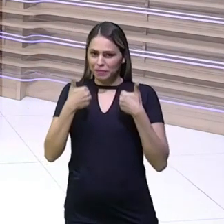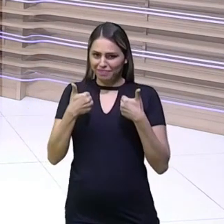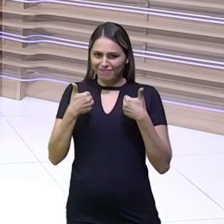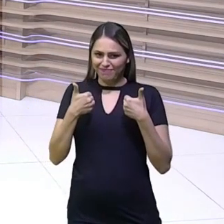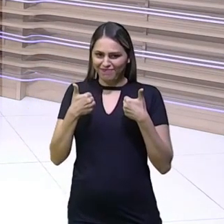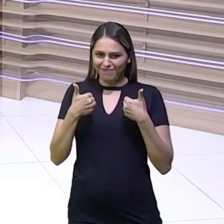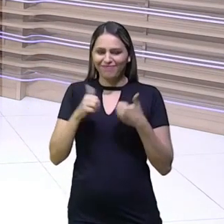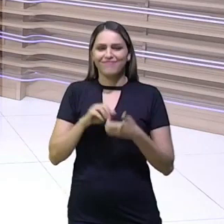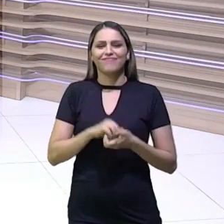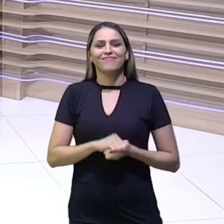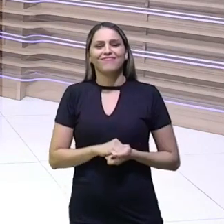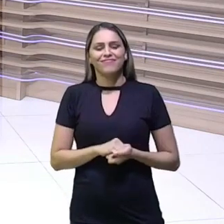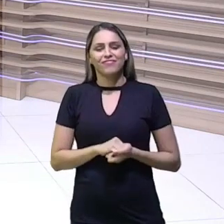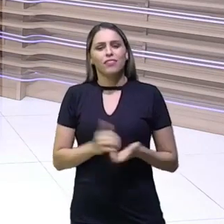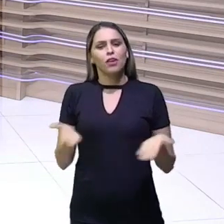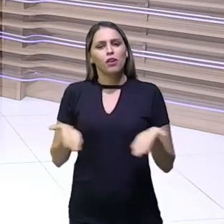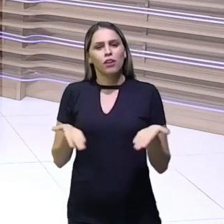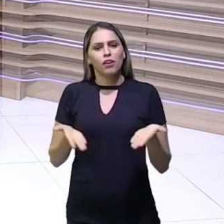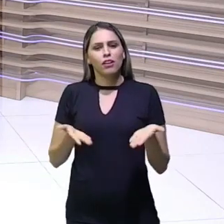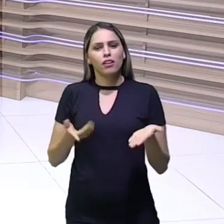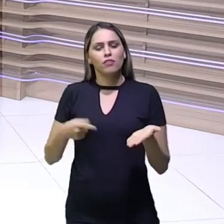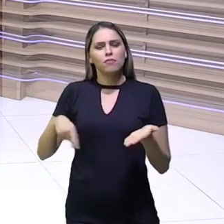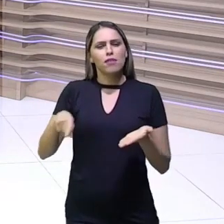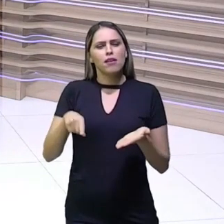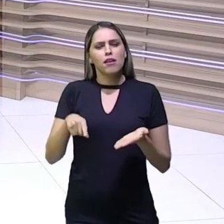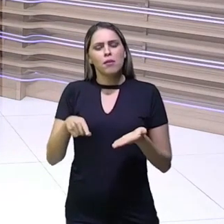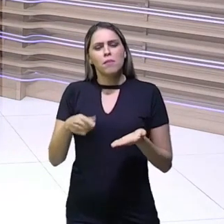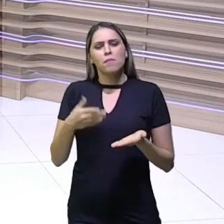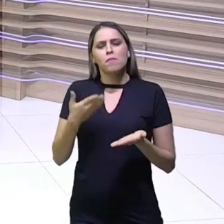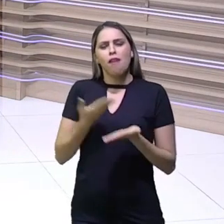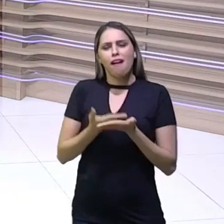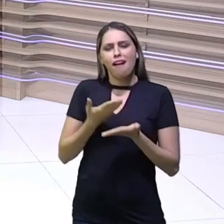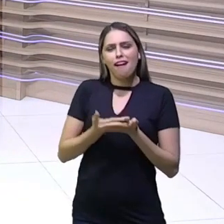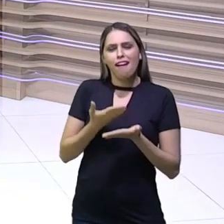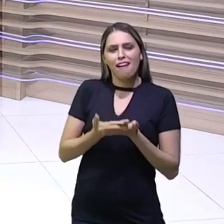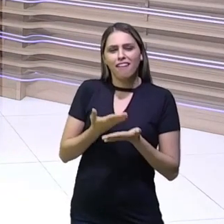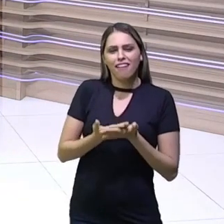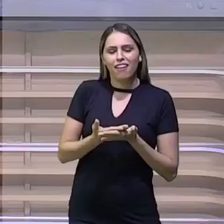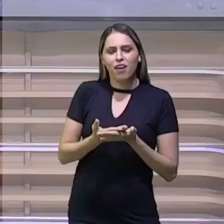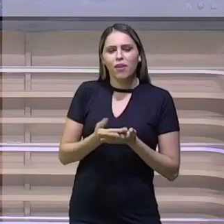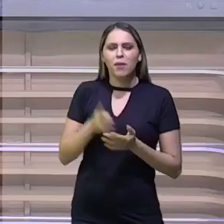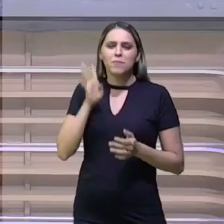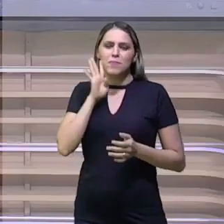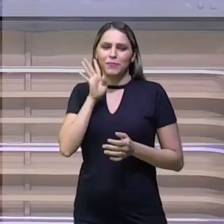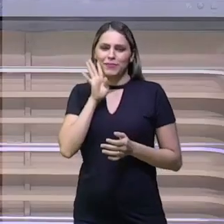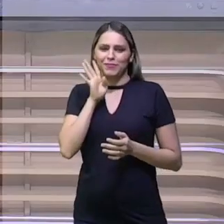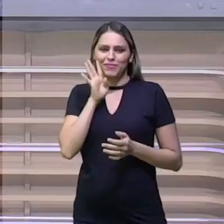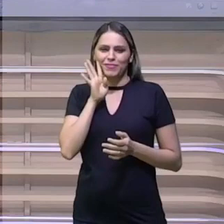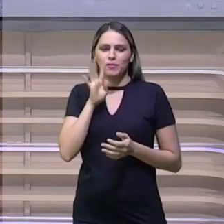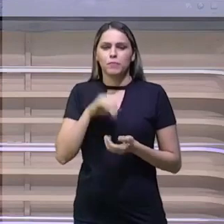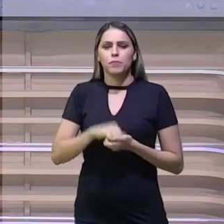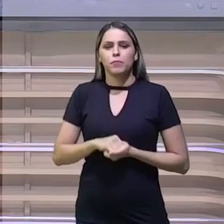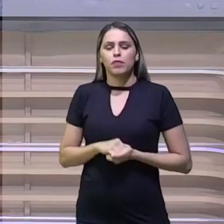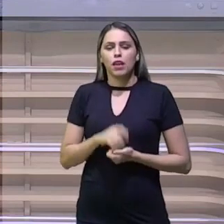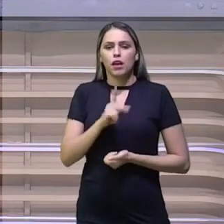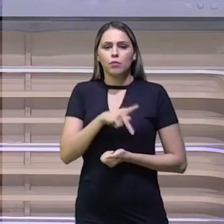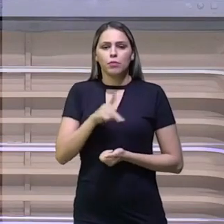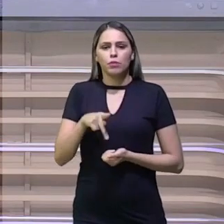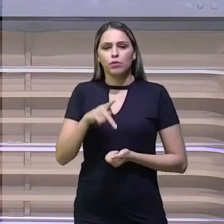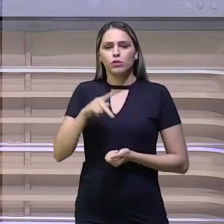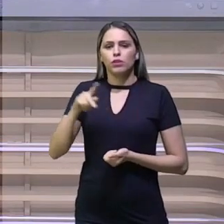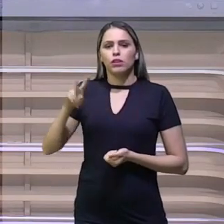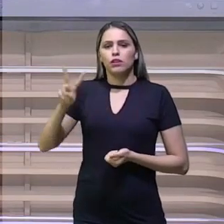vocês? Então, hoje nós vamos para mais uma aula muito divertida. Meu nome é Vilma